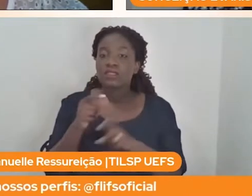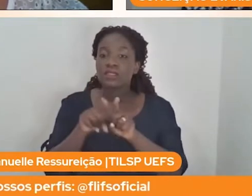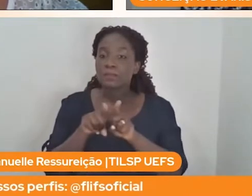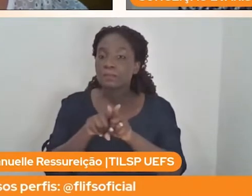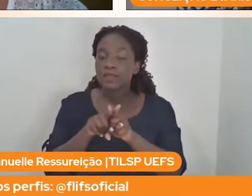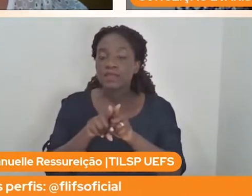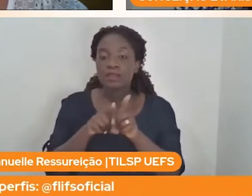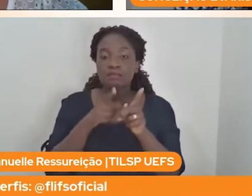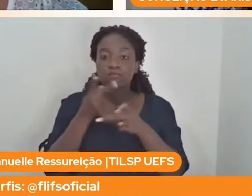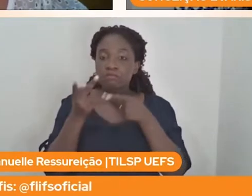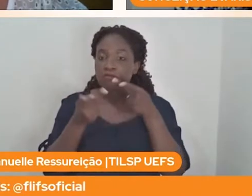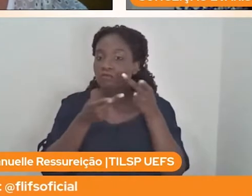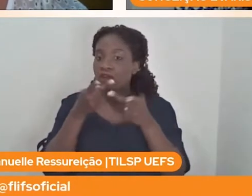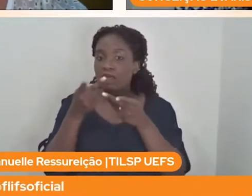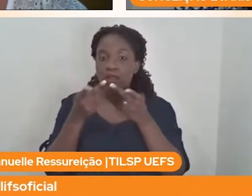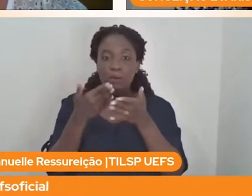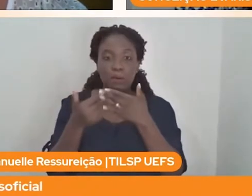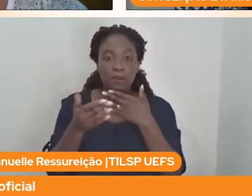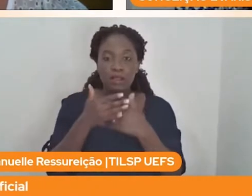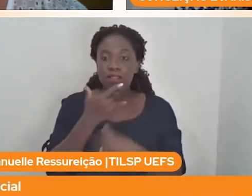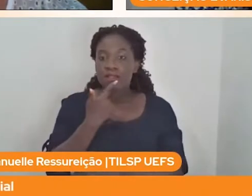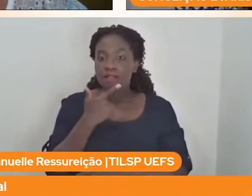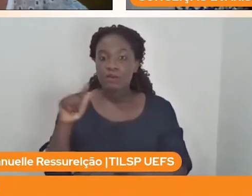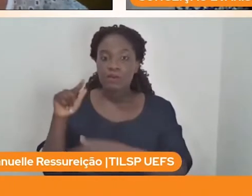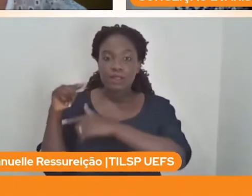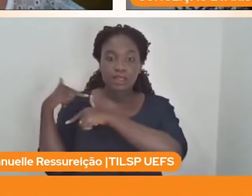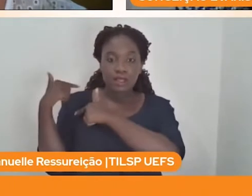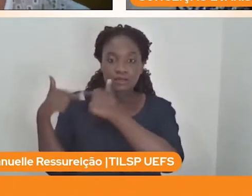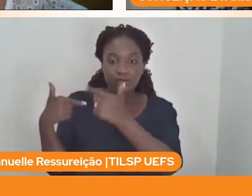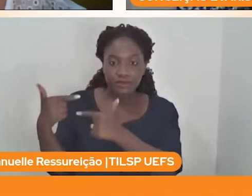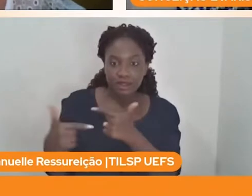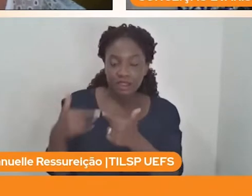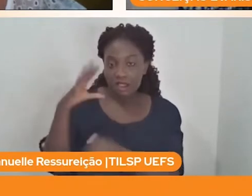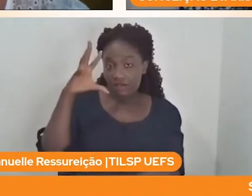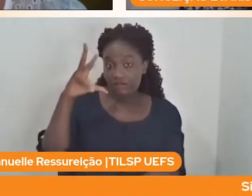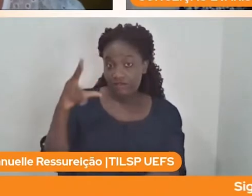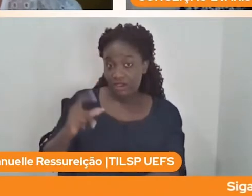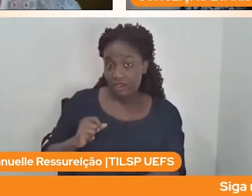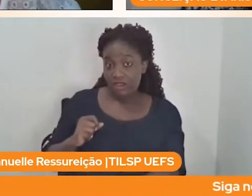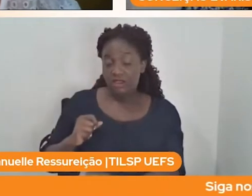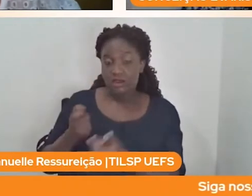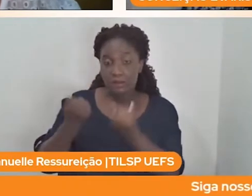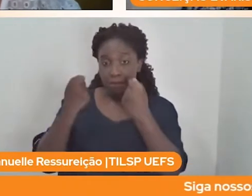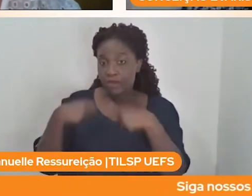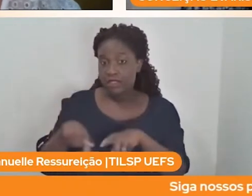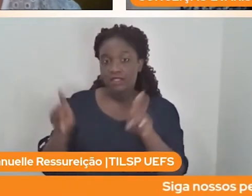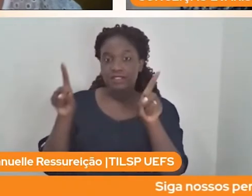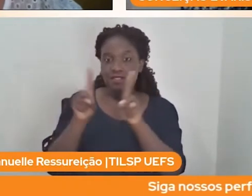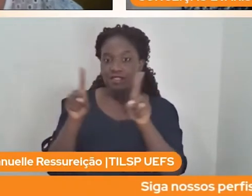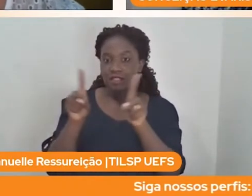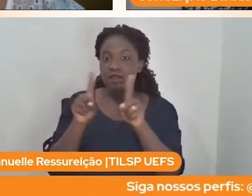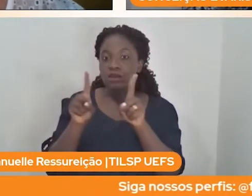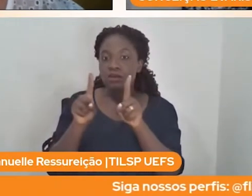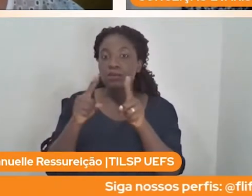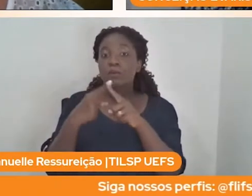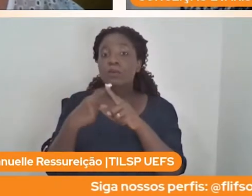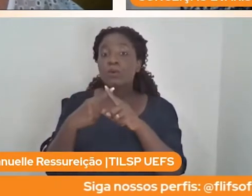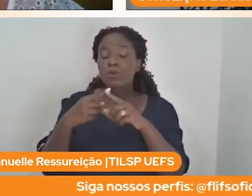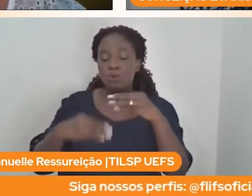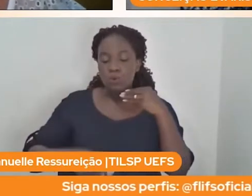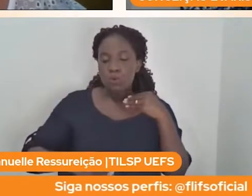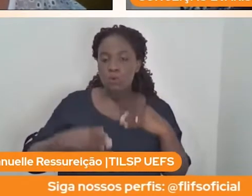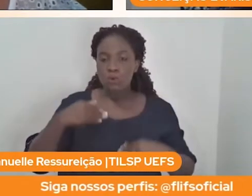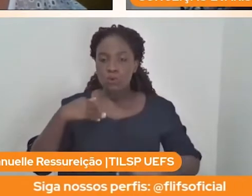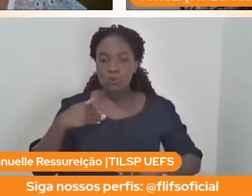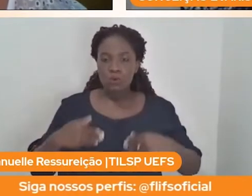falar qualquer uma língua tradicional africana. Não preciso disso, né? O corpo do estudo, né? O